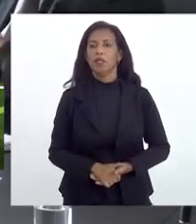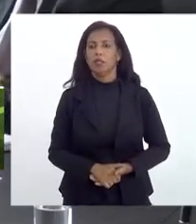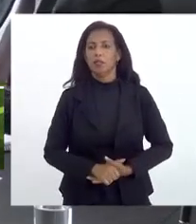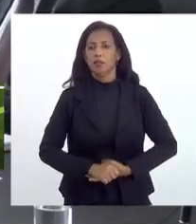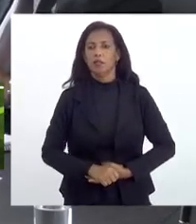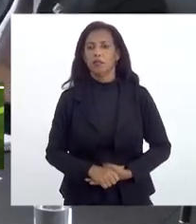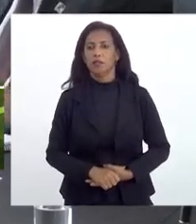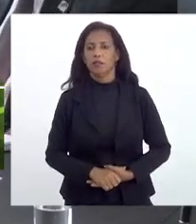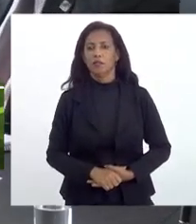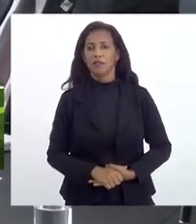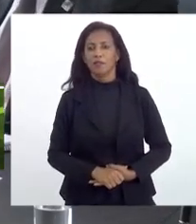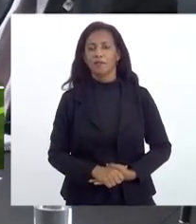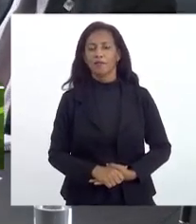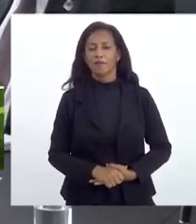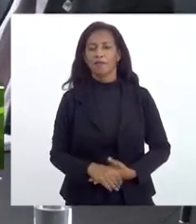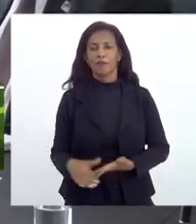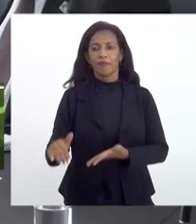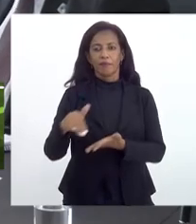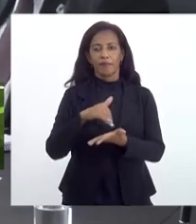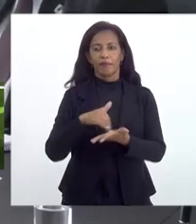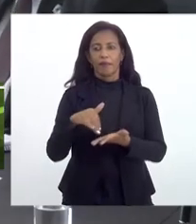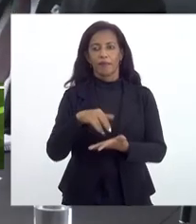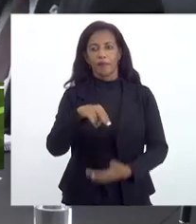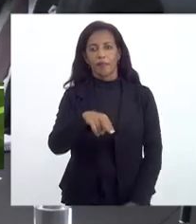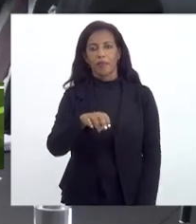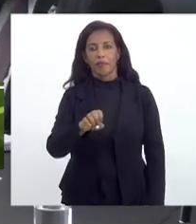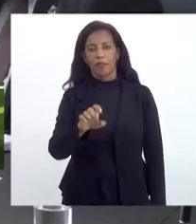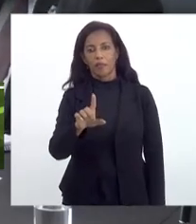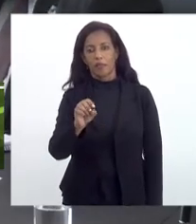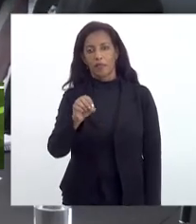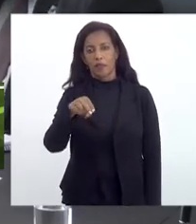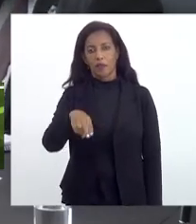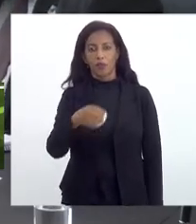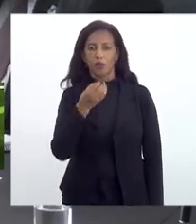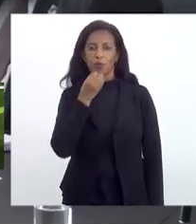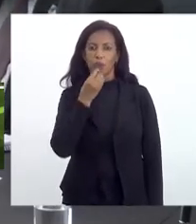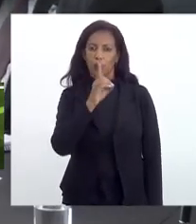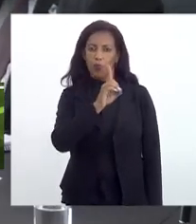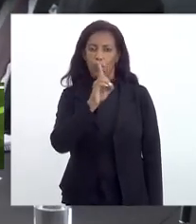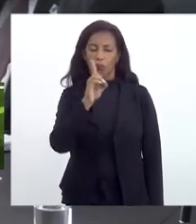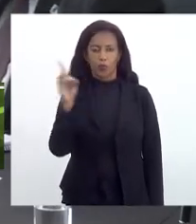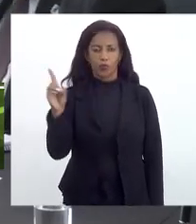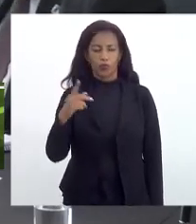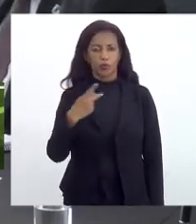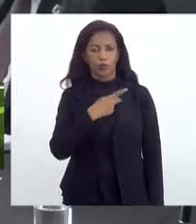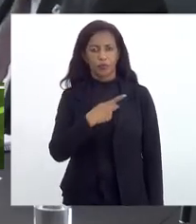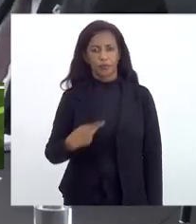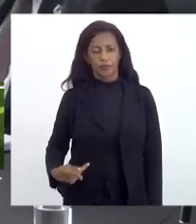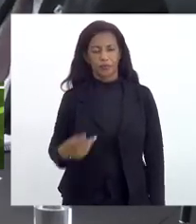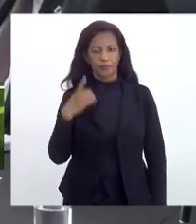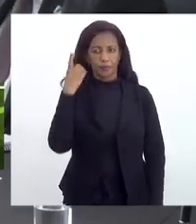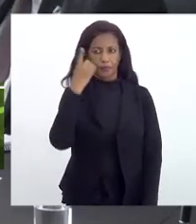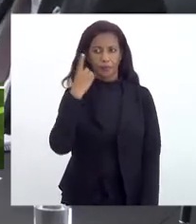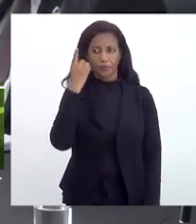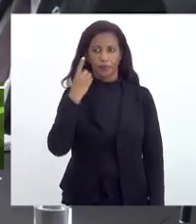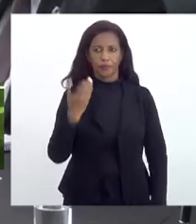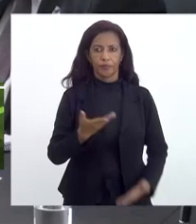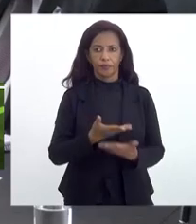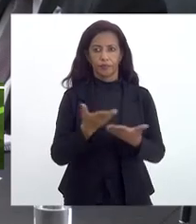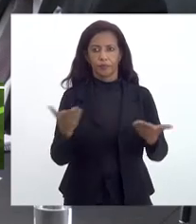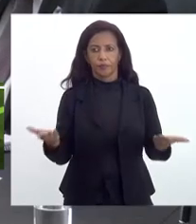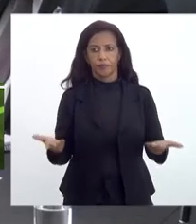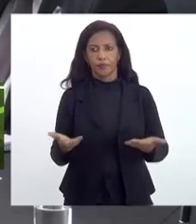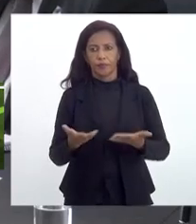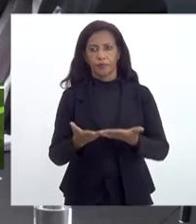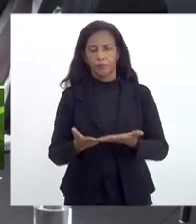Por favor, secretário Nelson Rocha. Bom dia, presidente. Bom dia, senhoras deputadas, senhores deputados. Bom